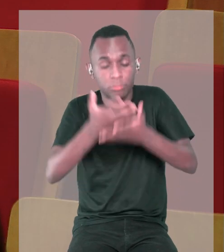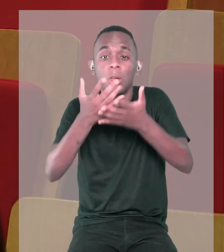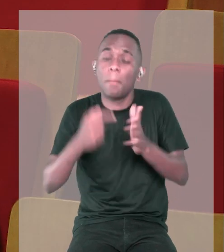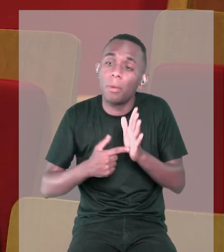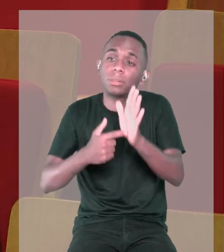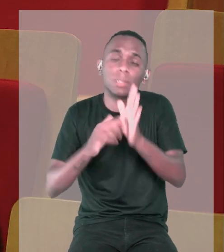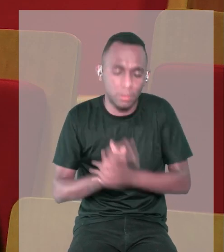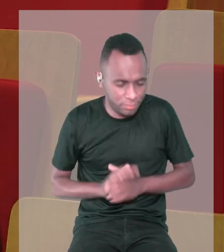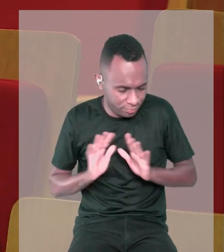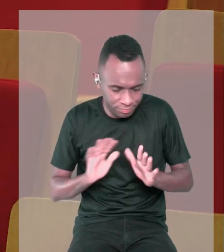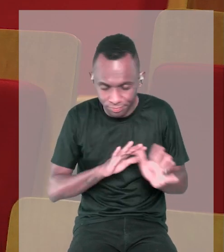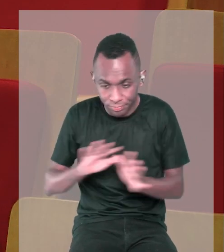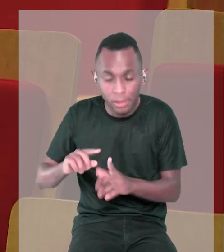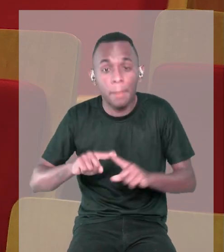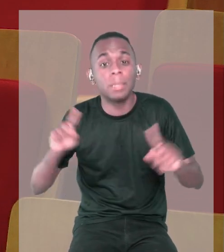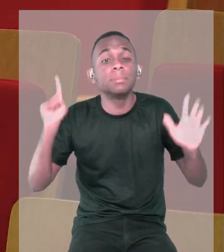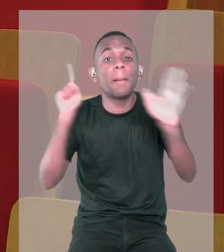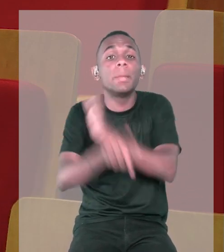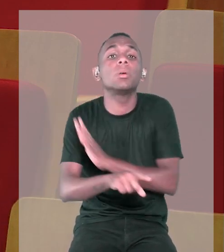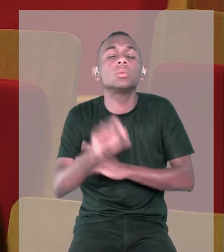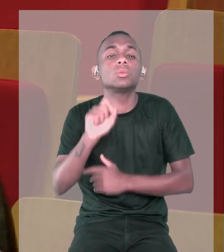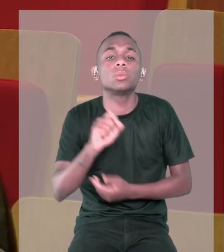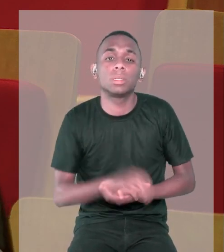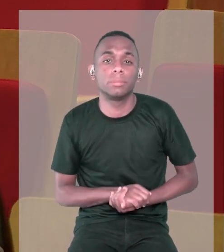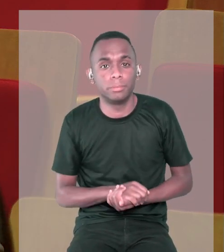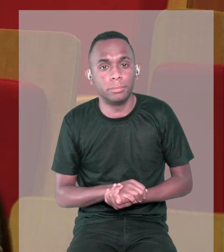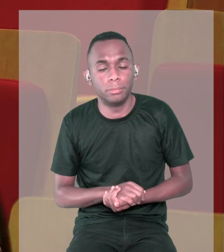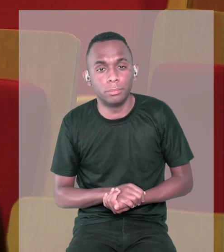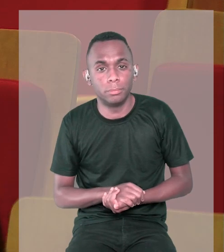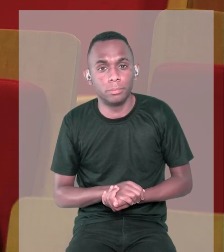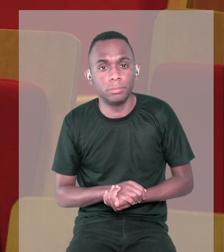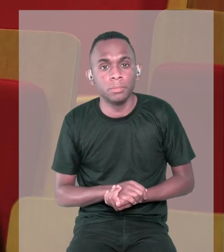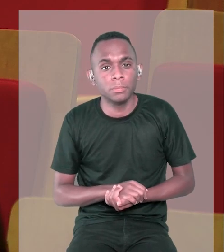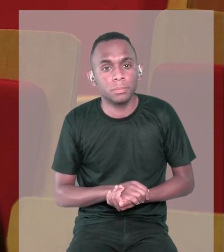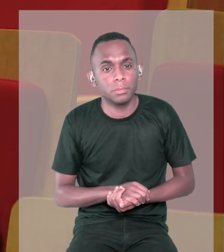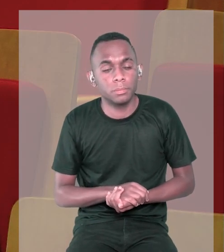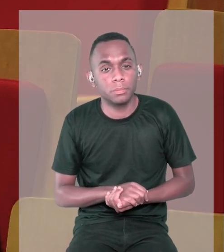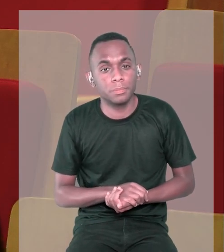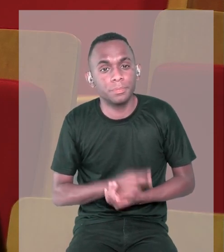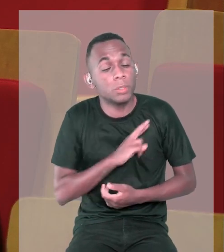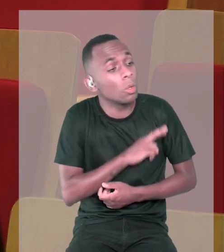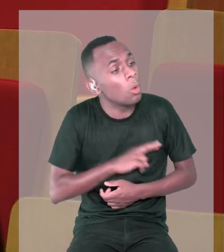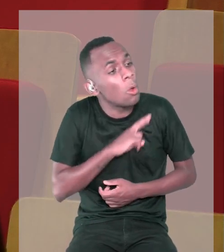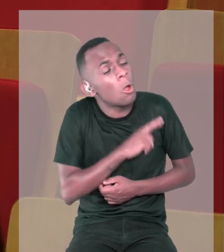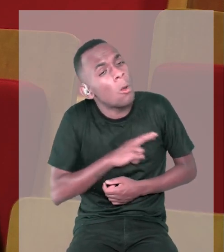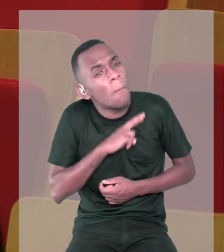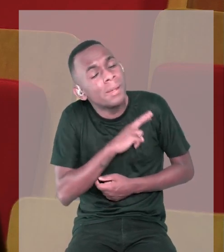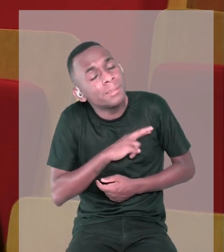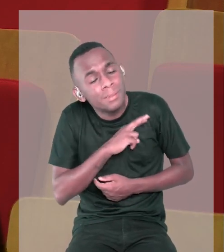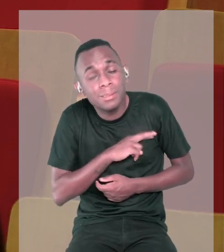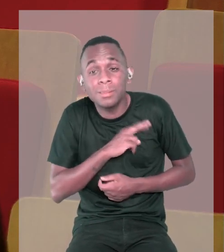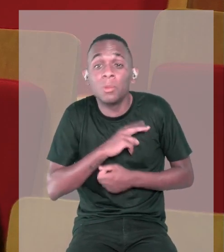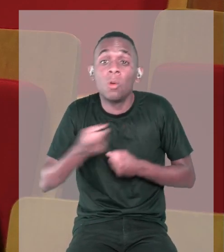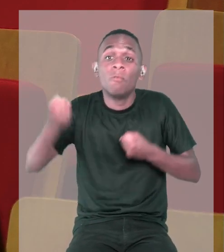Não é romantismo, não é aquela sementezinha, quer dizer, a retórica não tomou conta do André. Desculpa, sou cético aqui